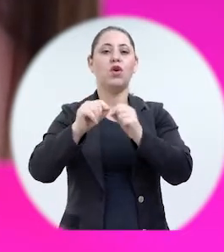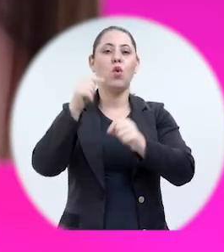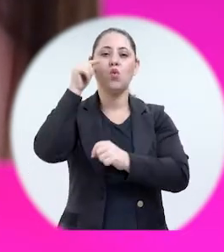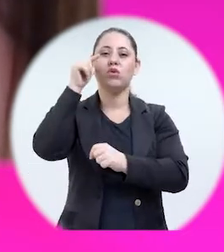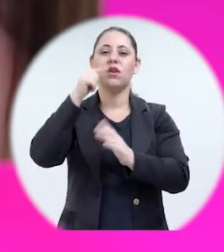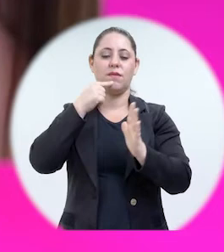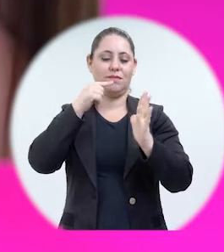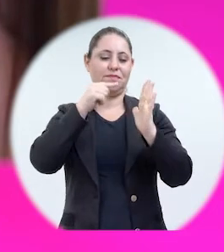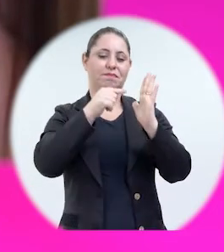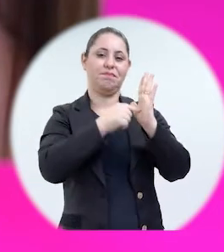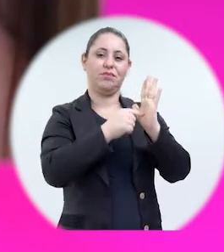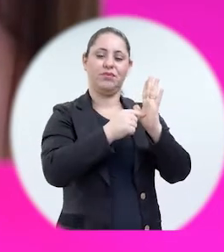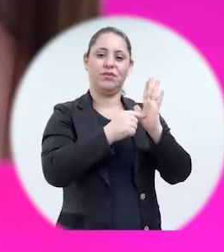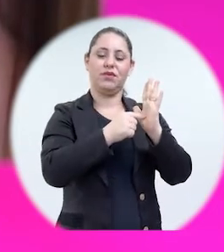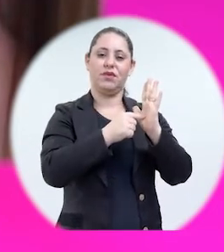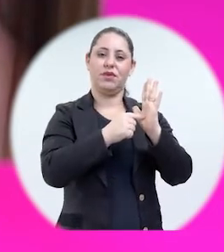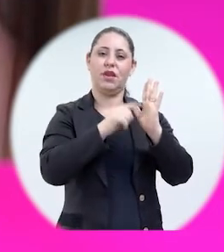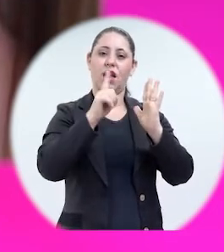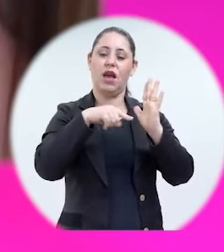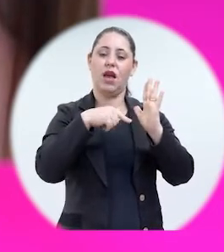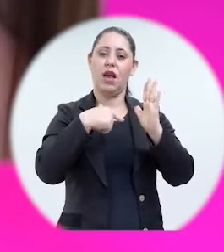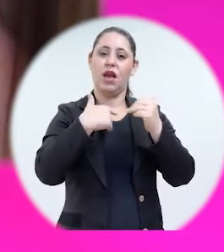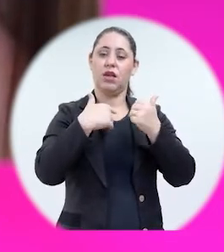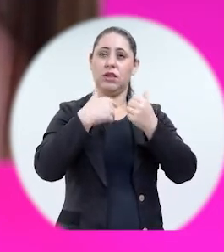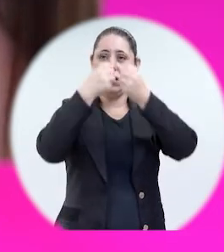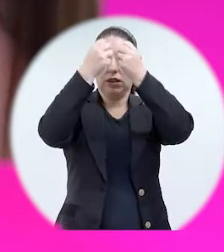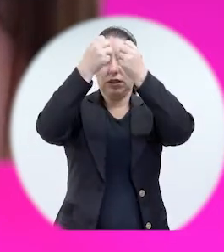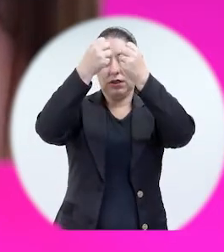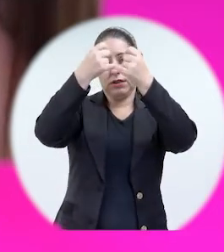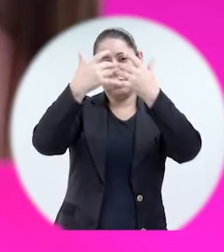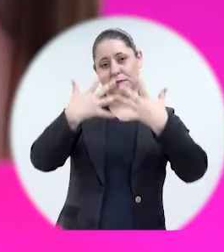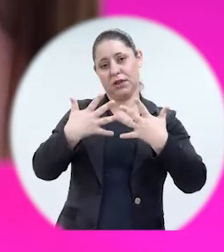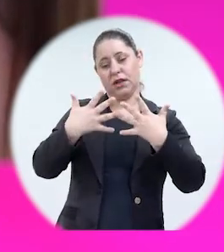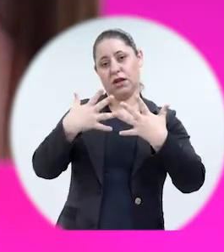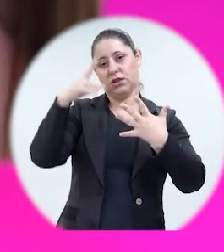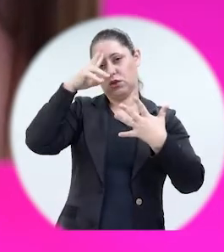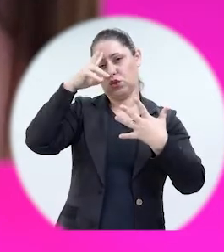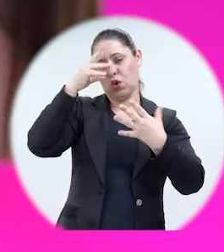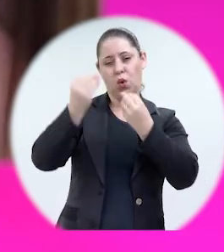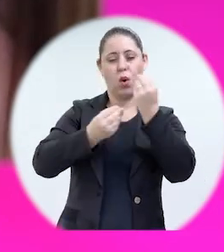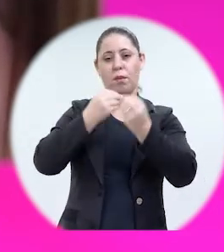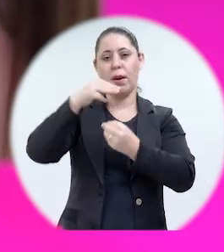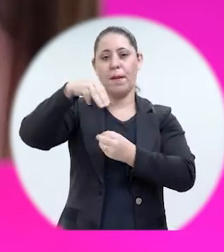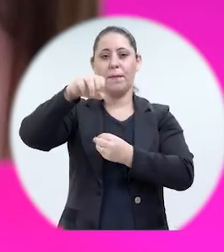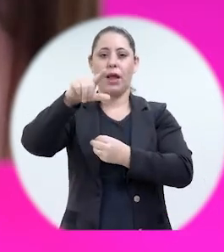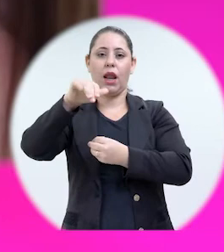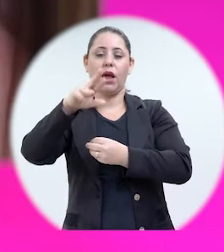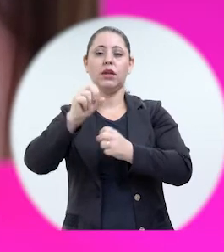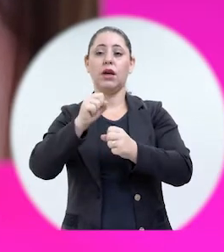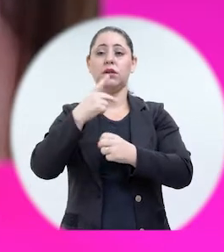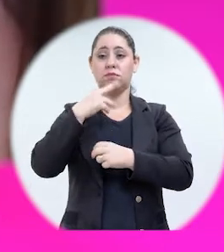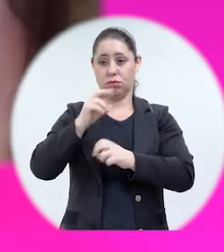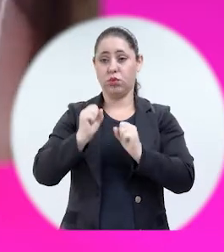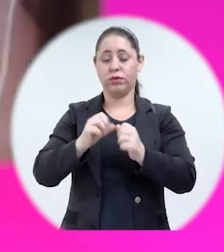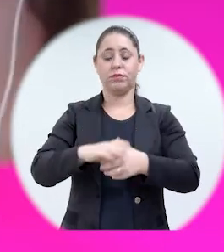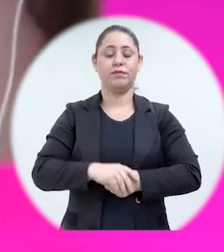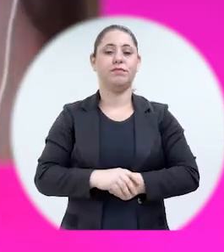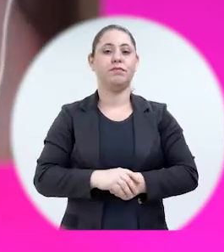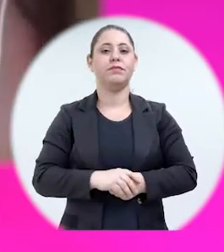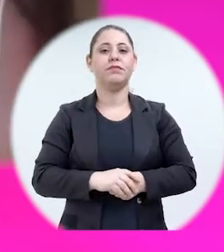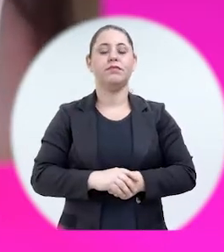que elas conseguem fazer uma denúncia, a partir do momento que elas conseguem abrir e contar suas histórias? Melânia, se você quiser começar